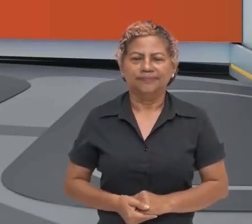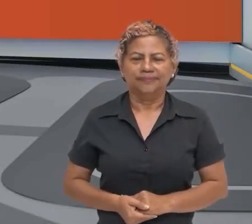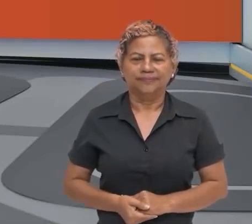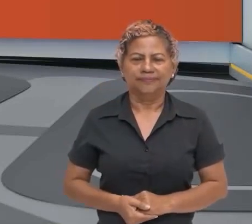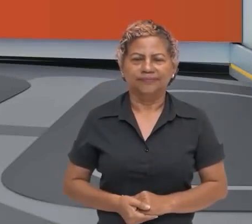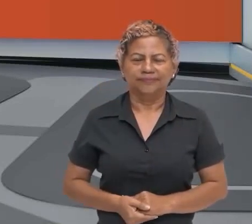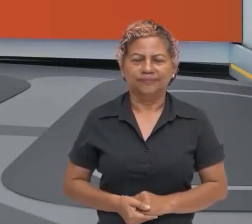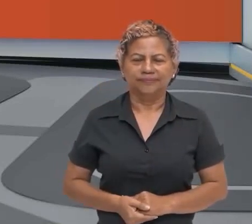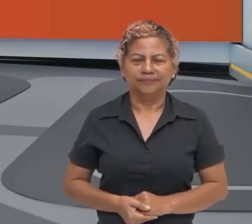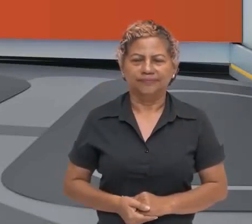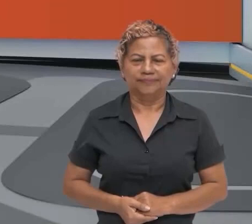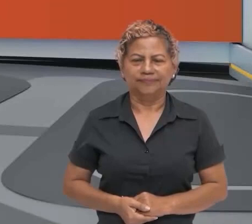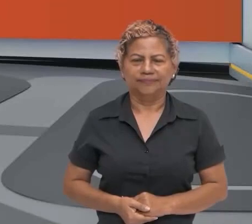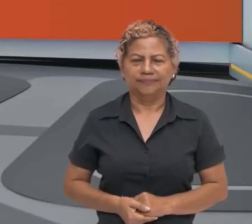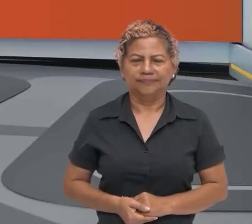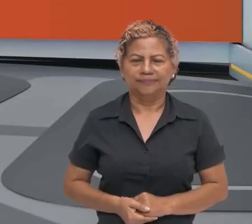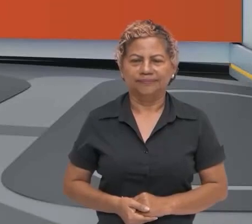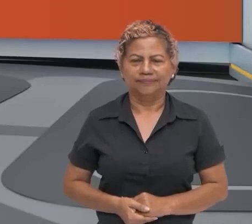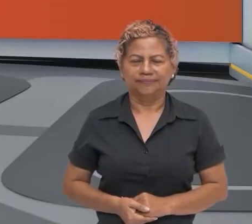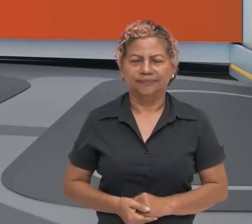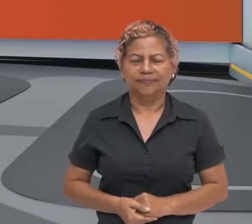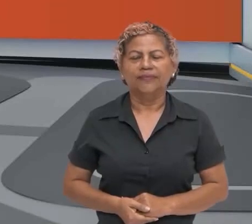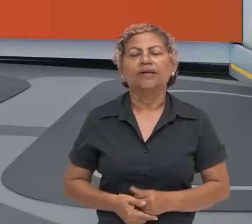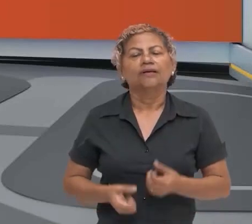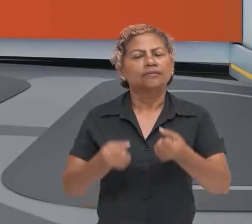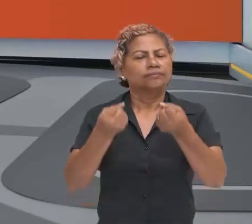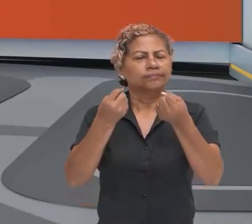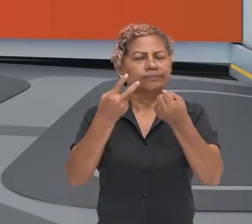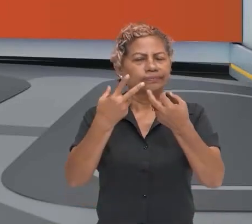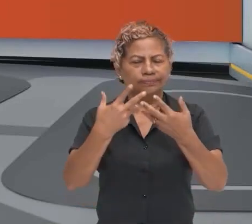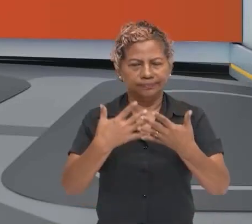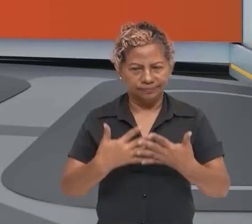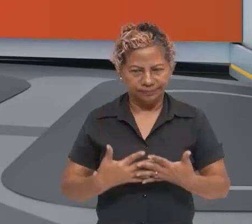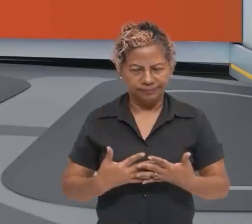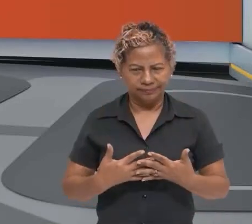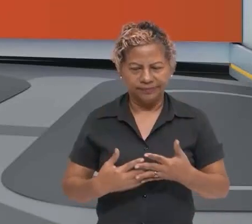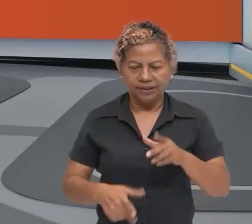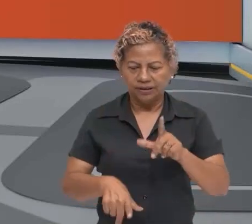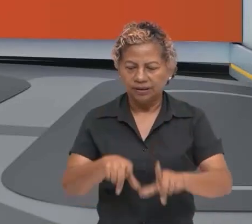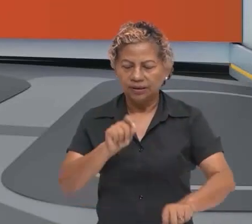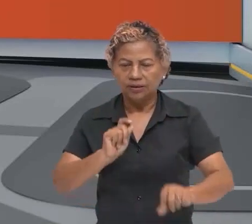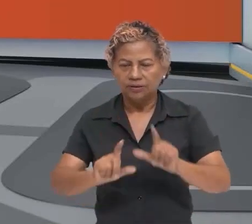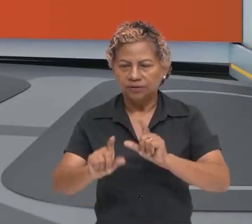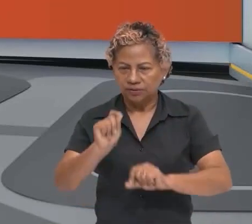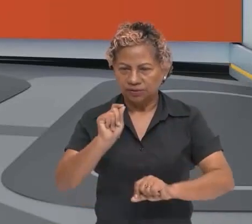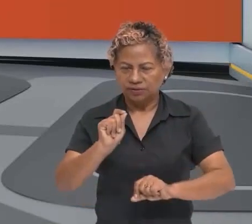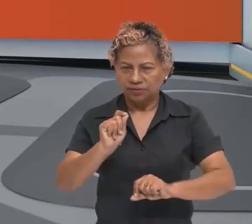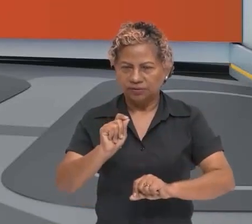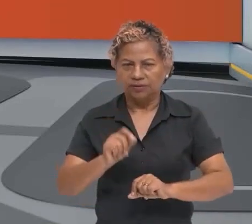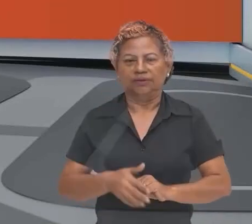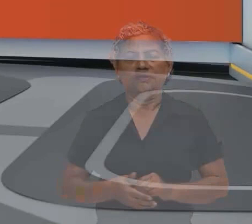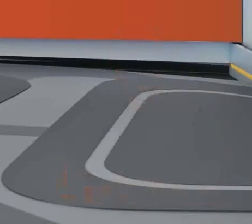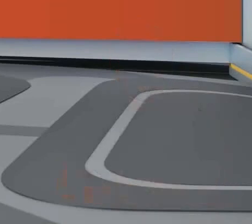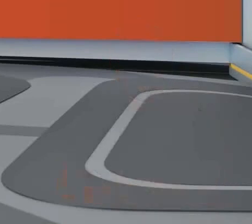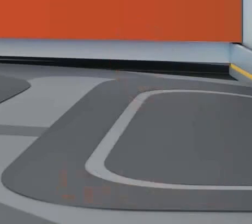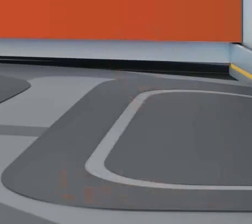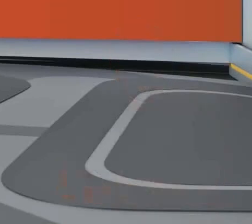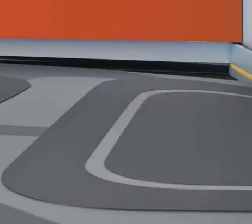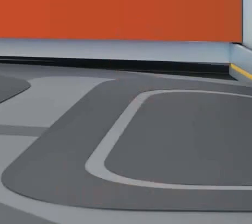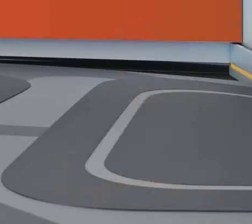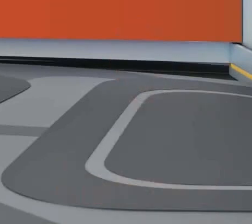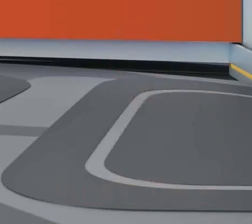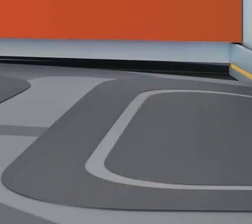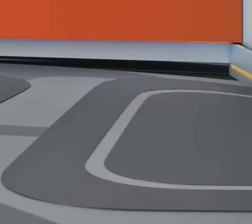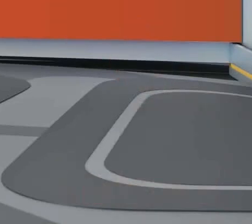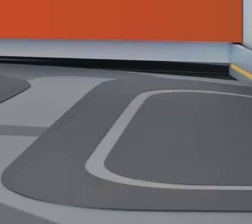o seguinte aqui, falando sobre as nossas escolhas, tá bom? Vamos falar sobre as escolhas de